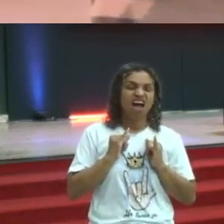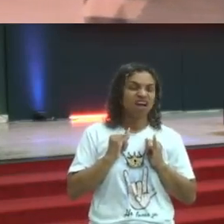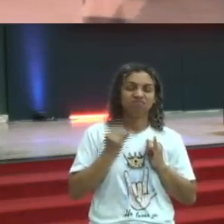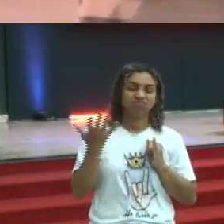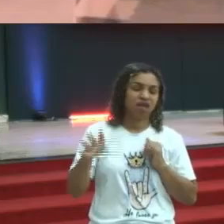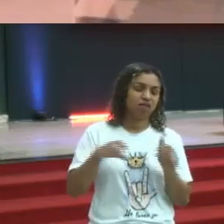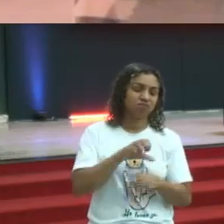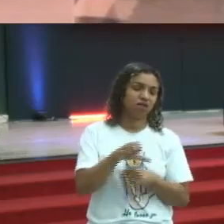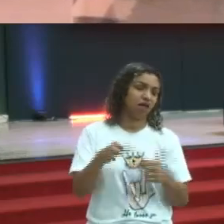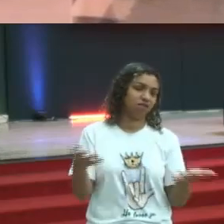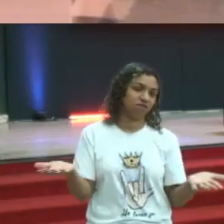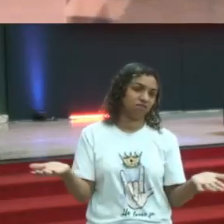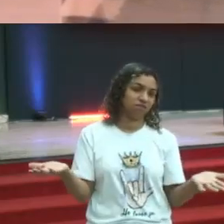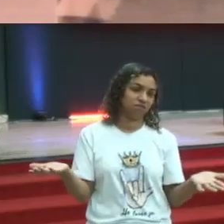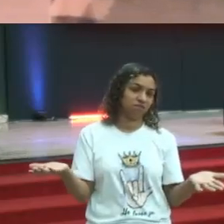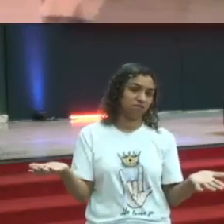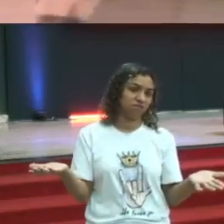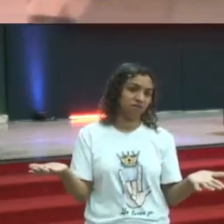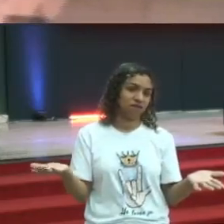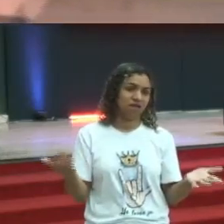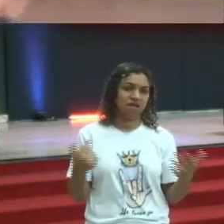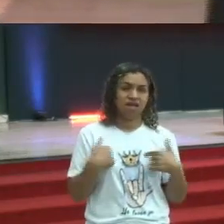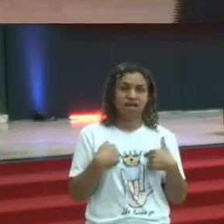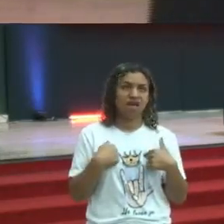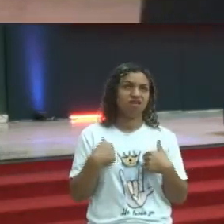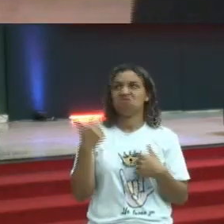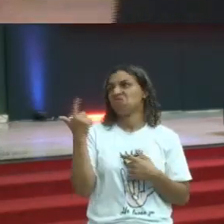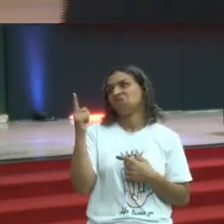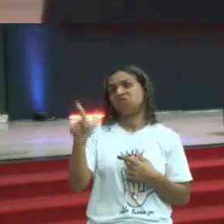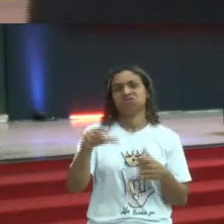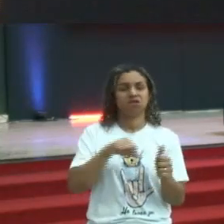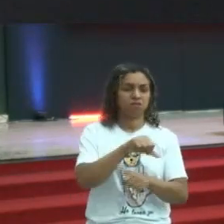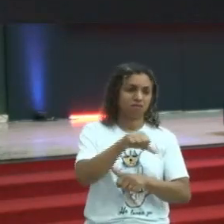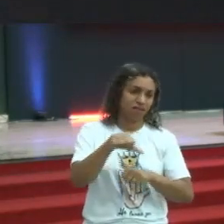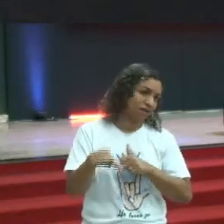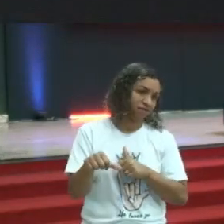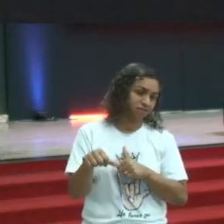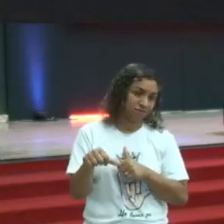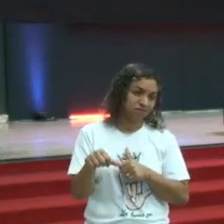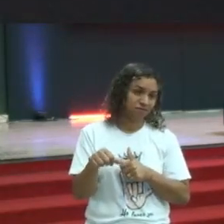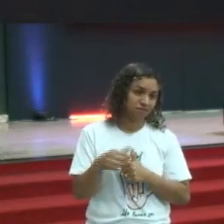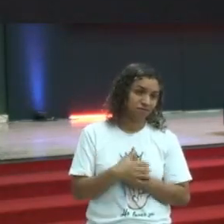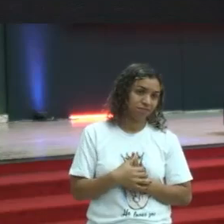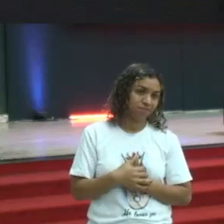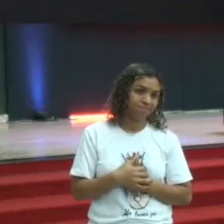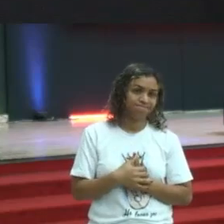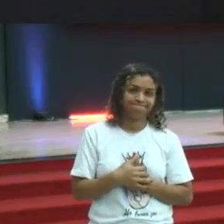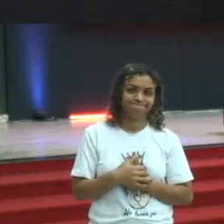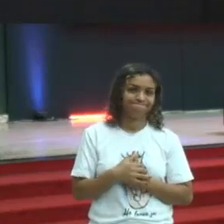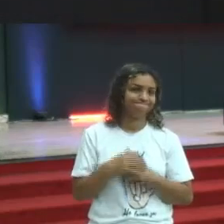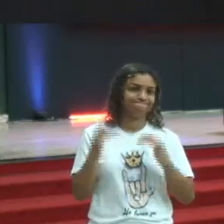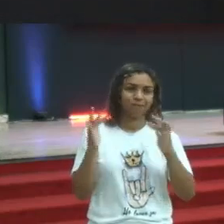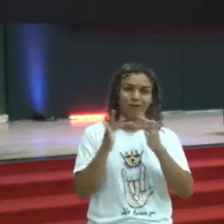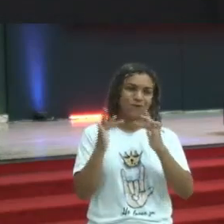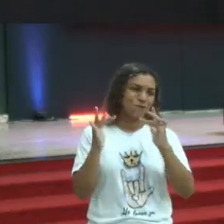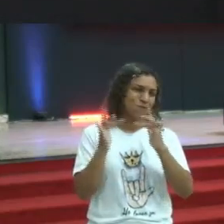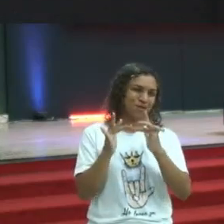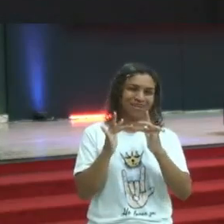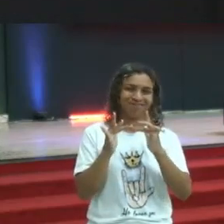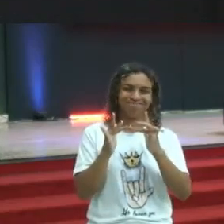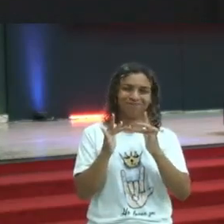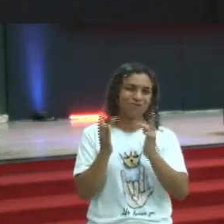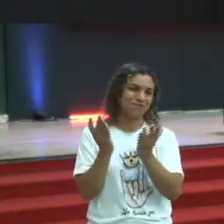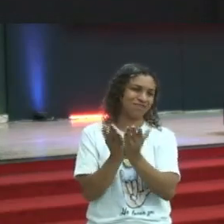mudar, eu não consigo mudar, não serve para nós.